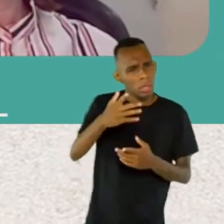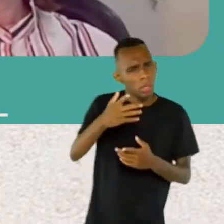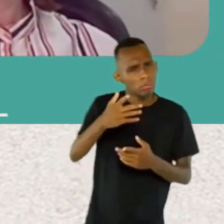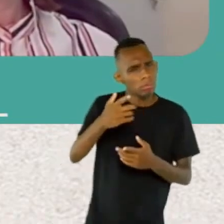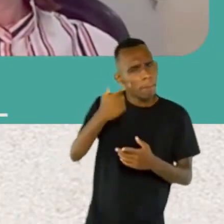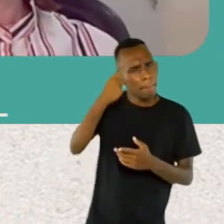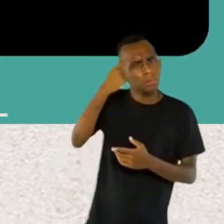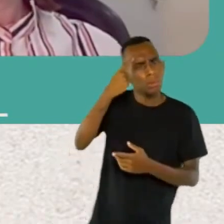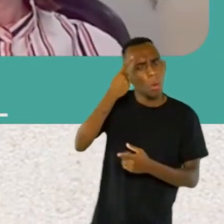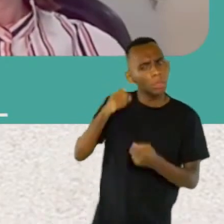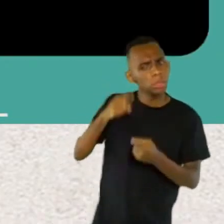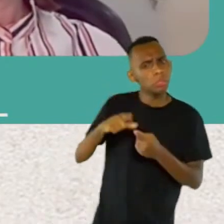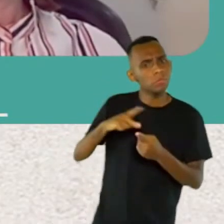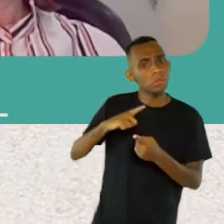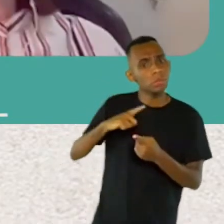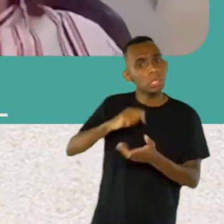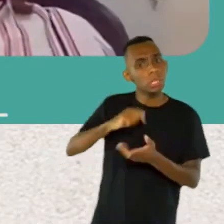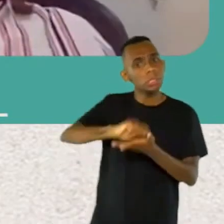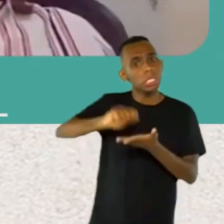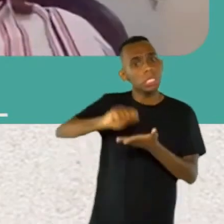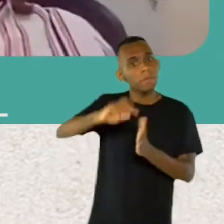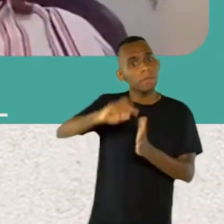hein?